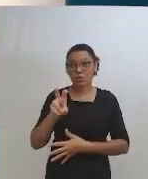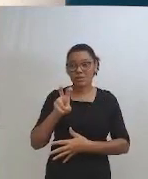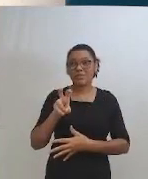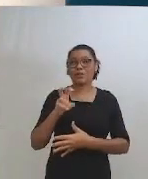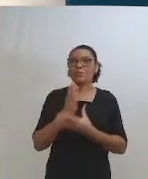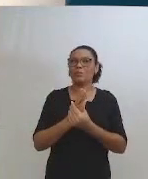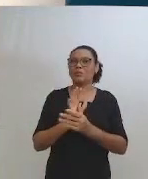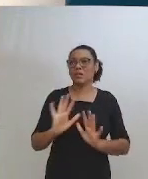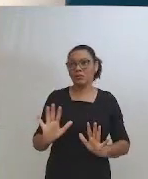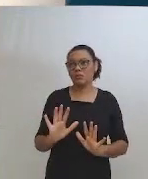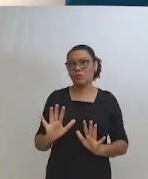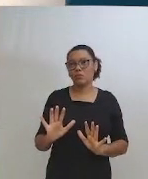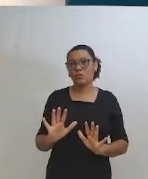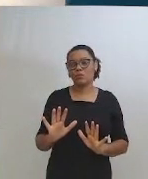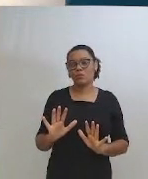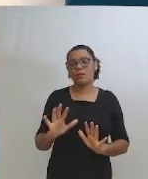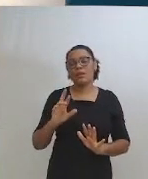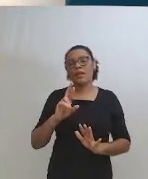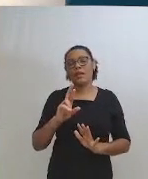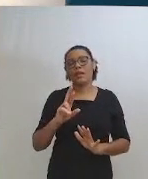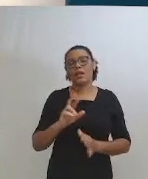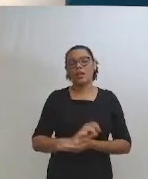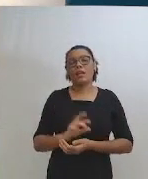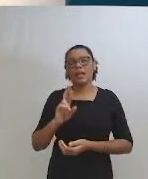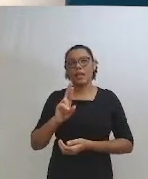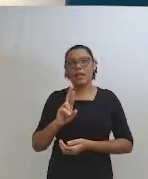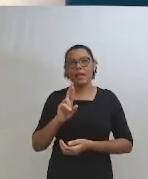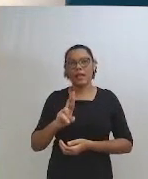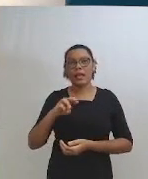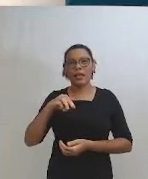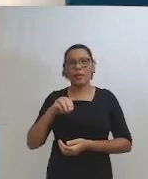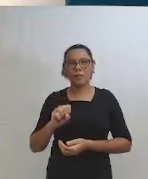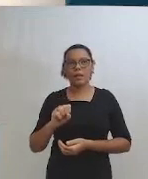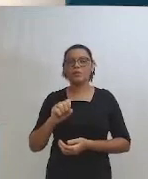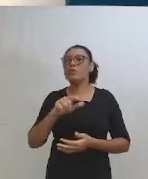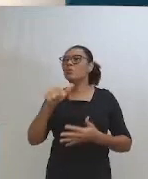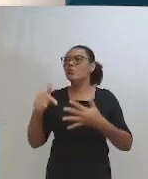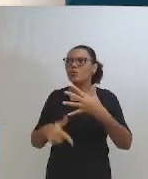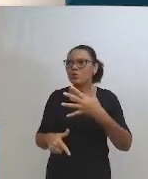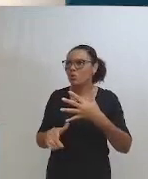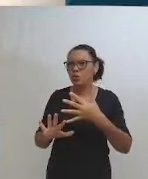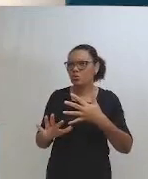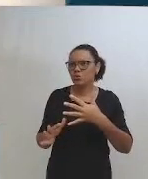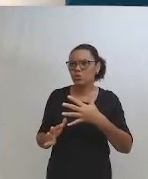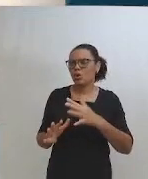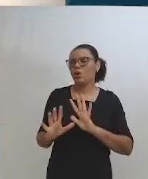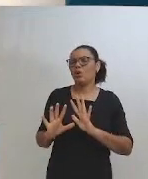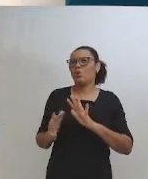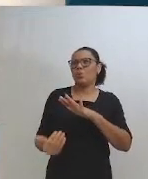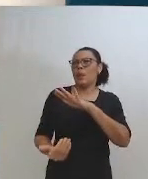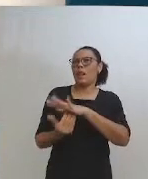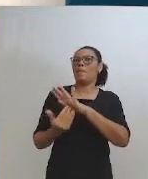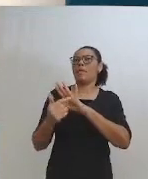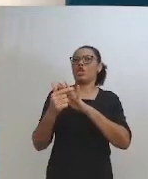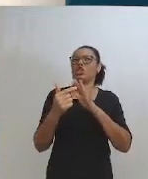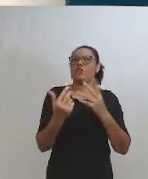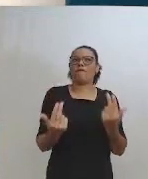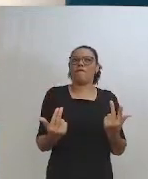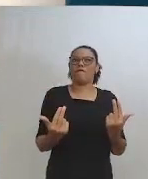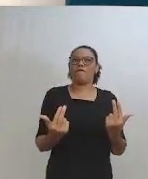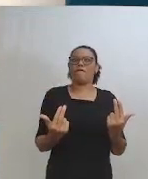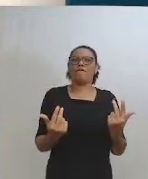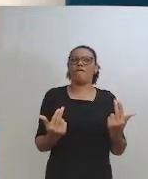RMS 6148. Pois não, nenhum dos outros atingiu esse valor. Quer dizer, então, por conta disso, eu não cheguei a